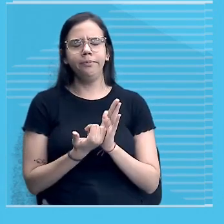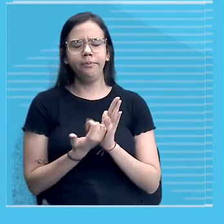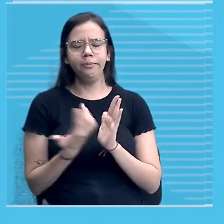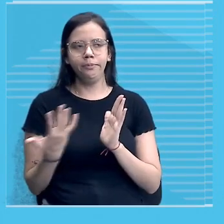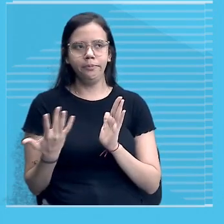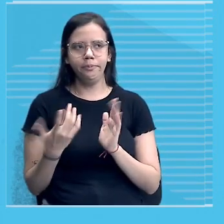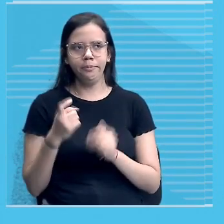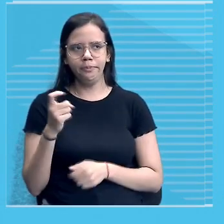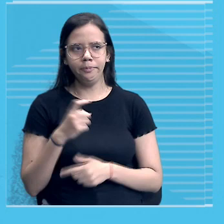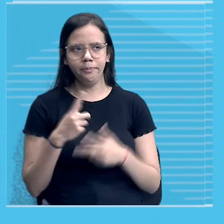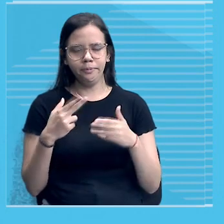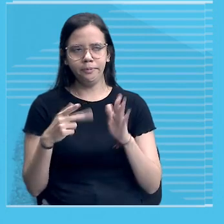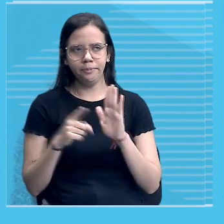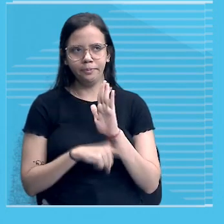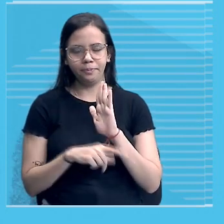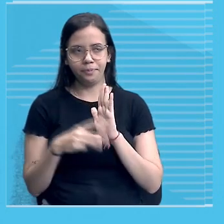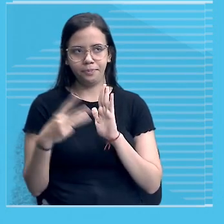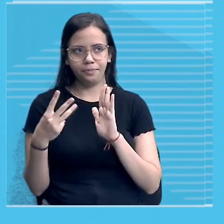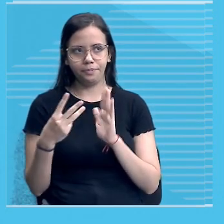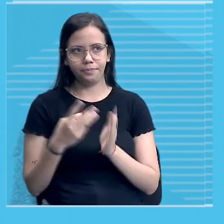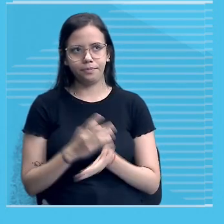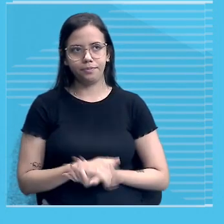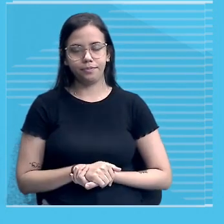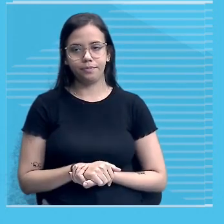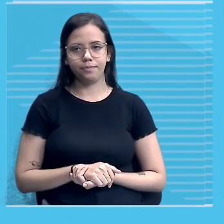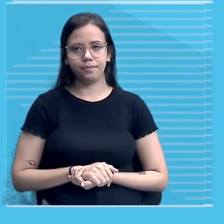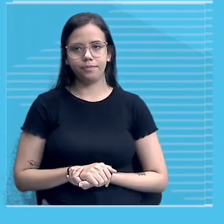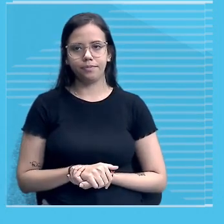X é menos três chama